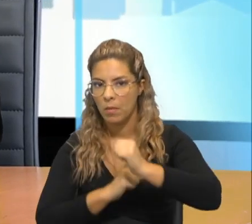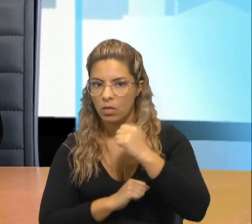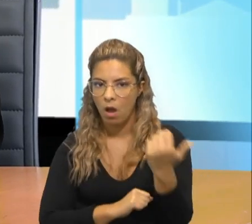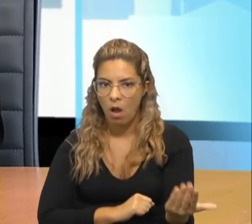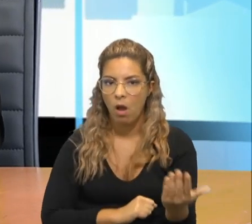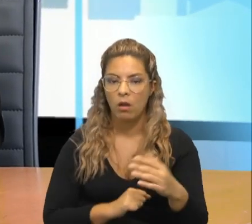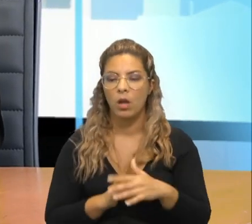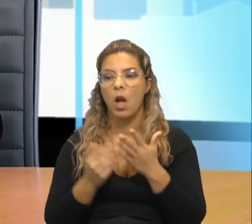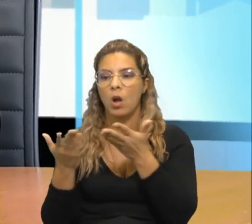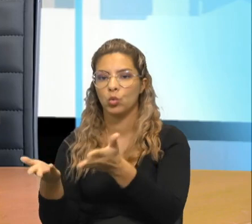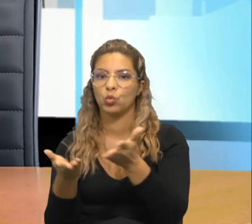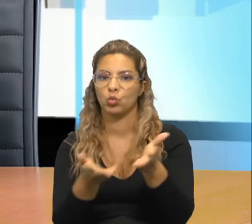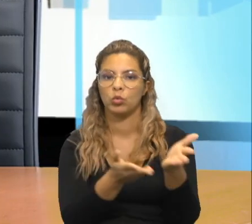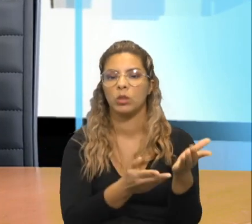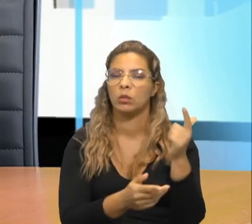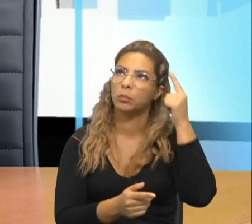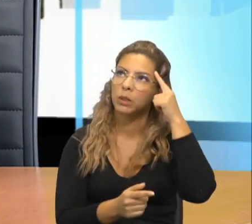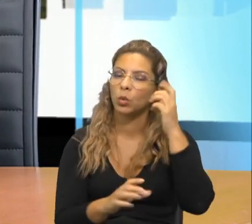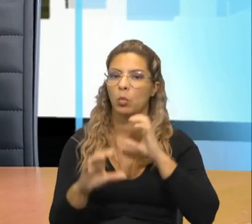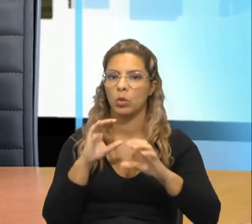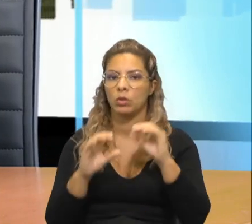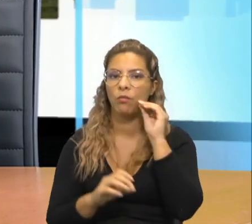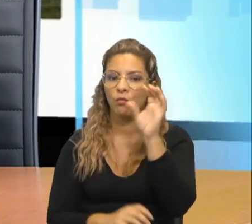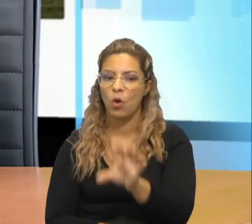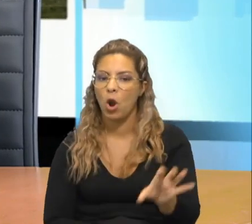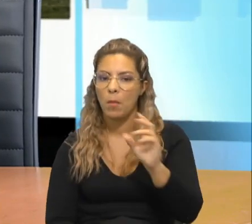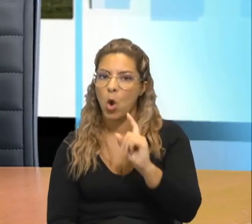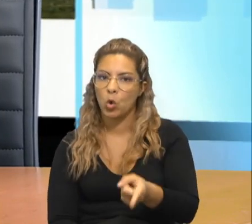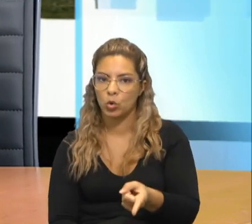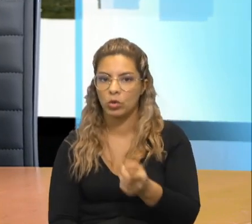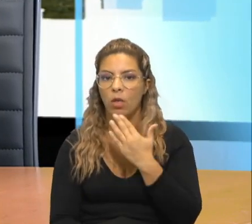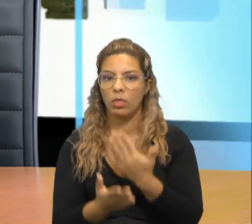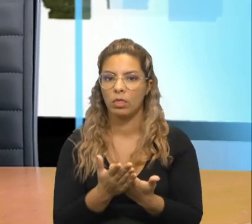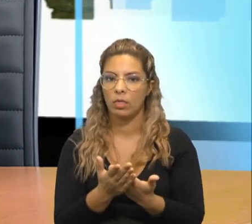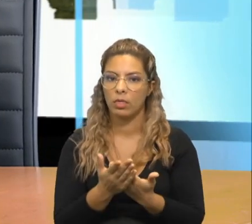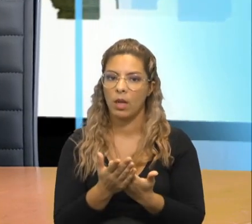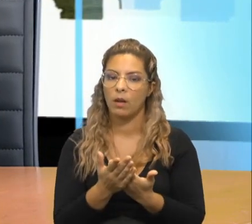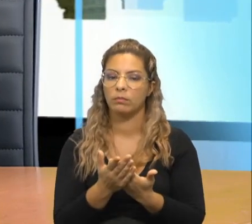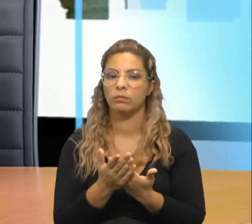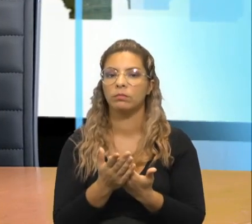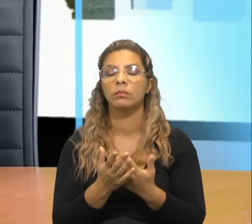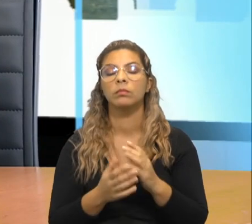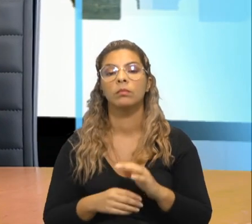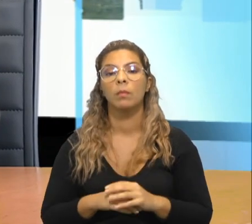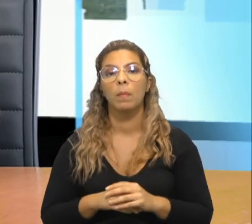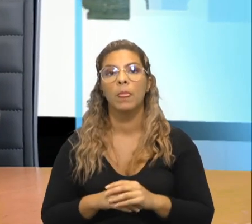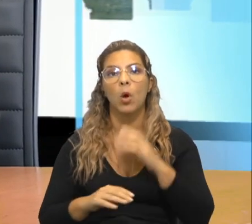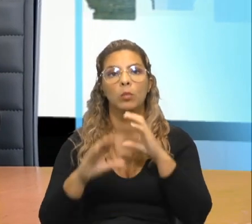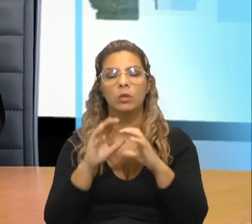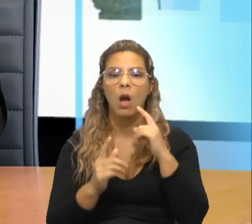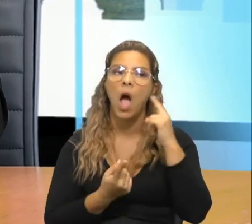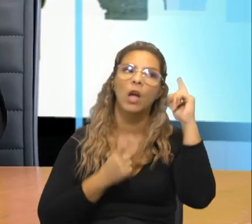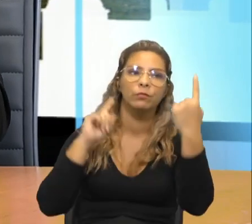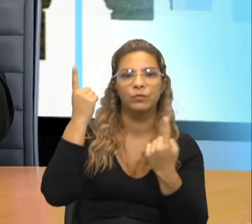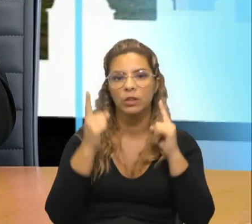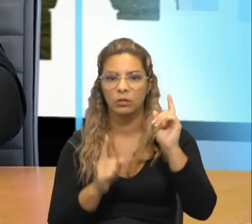ajudar a igreja a pensar a comunicação e colocar a comunicação no coração da pastoral da igreja. Não só comunicação de vez em quando, mas